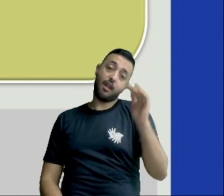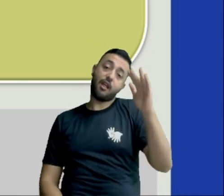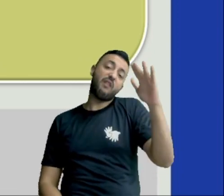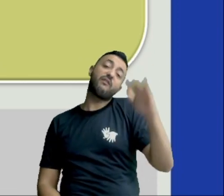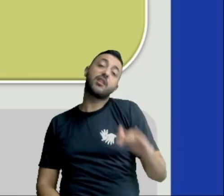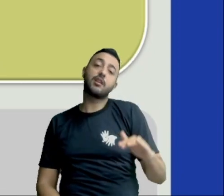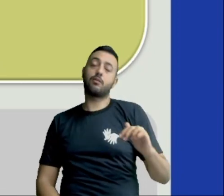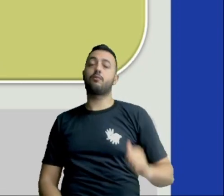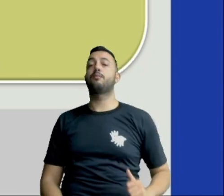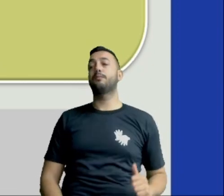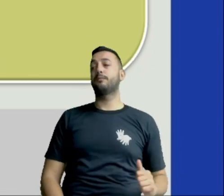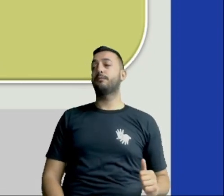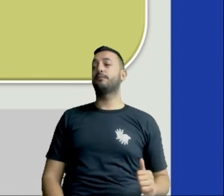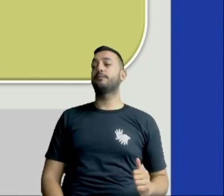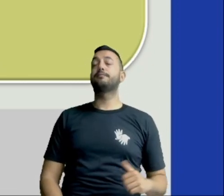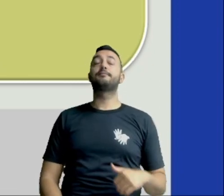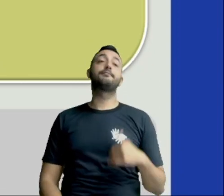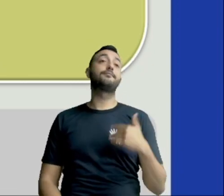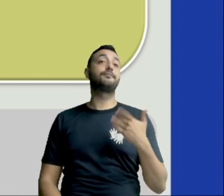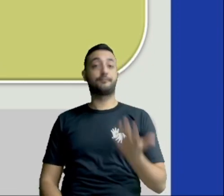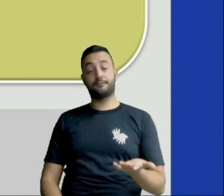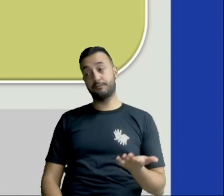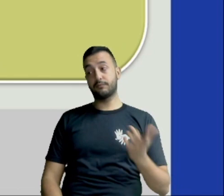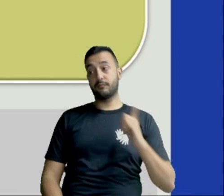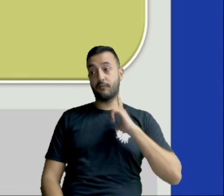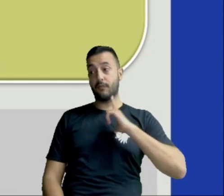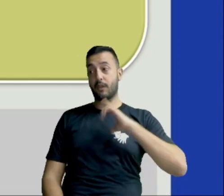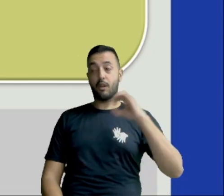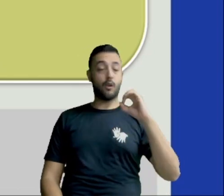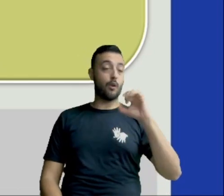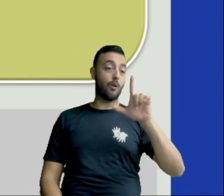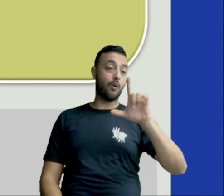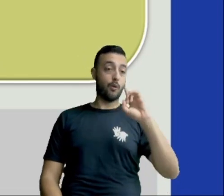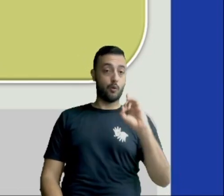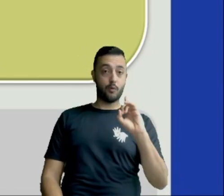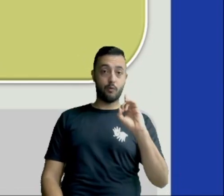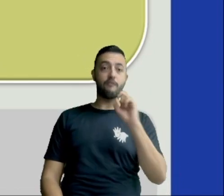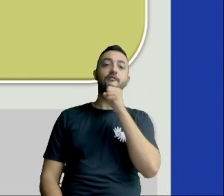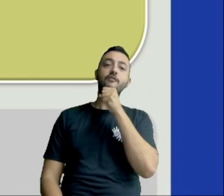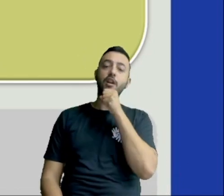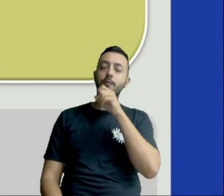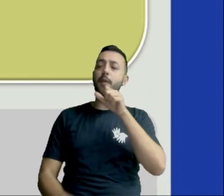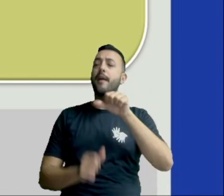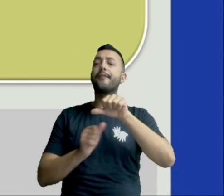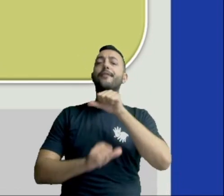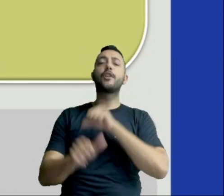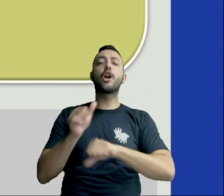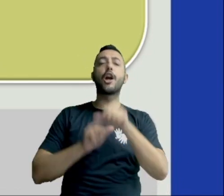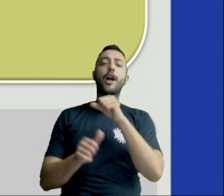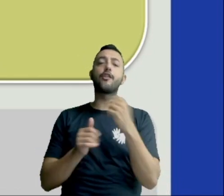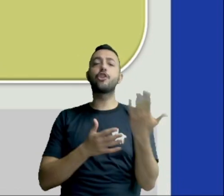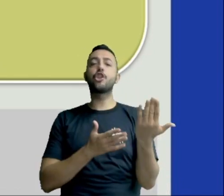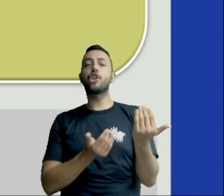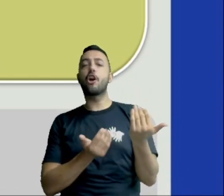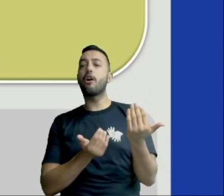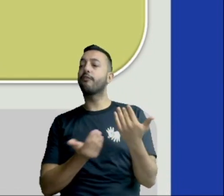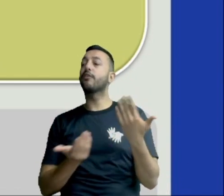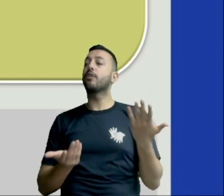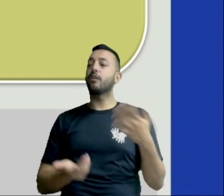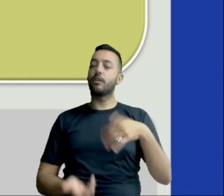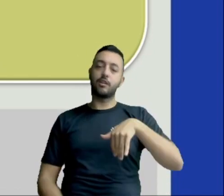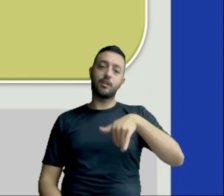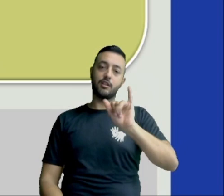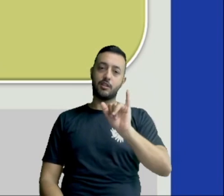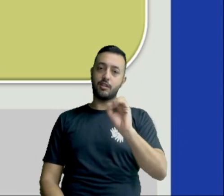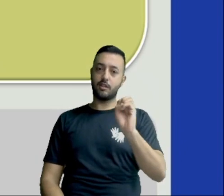infantil. Só que a gente colocou old como velho, eu quero saber agora novo. Utilizo young, que